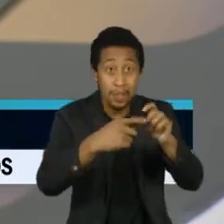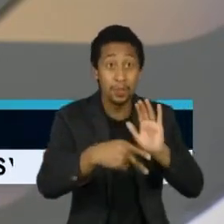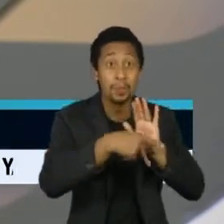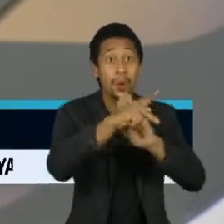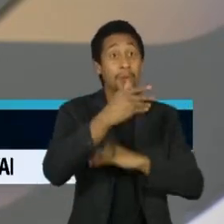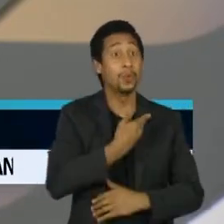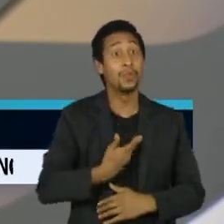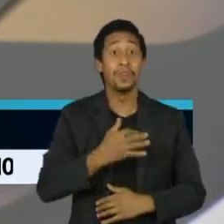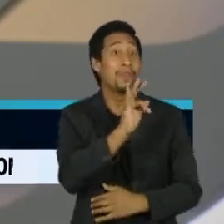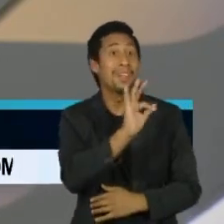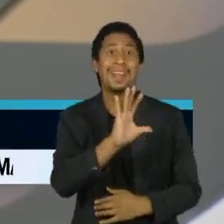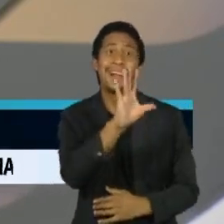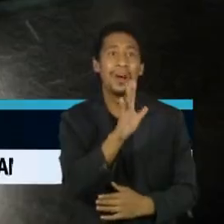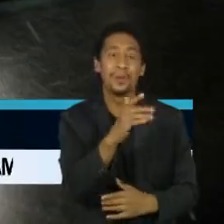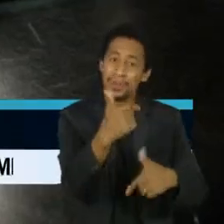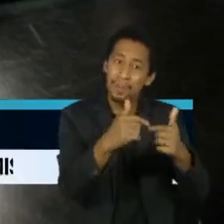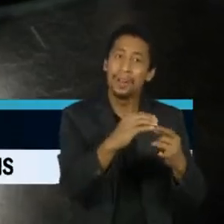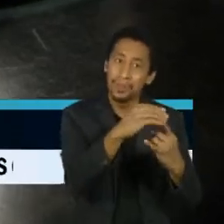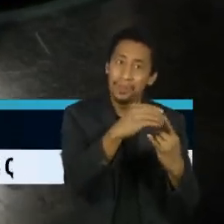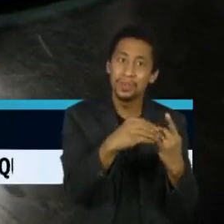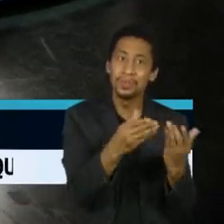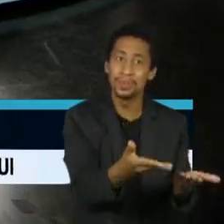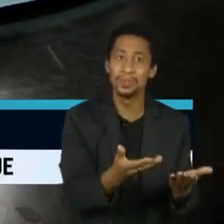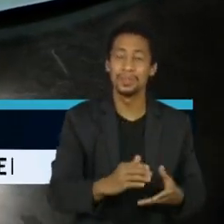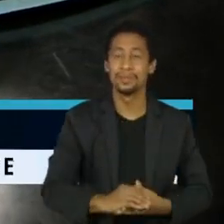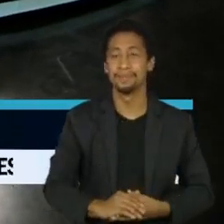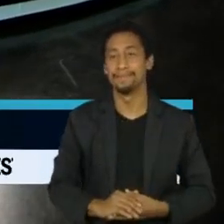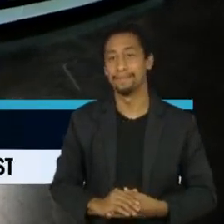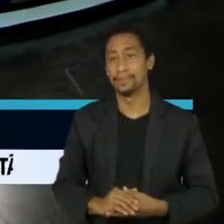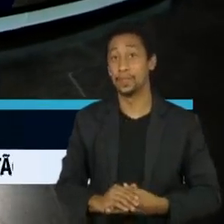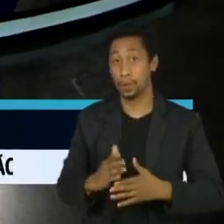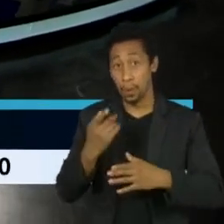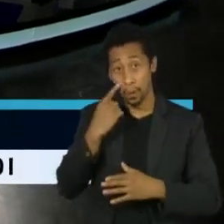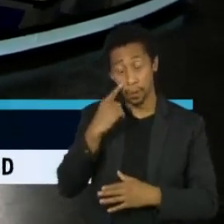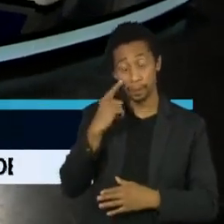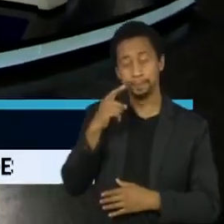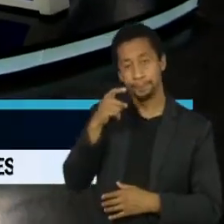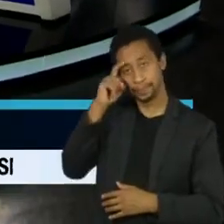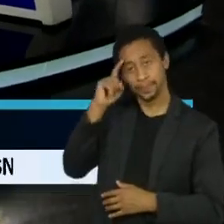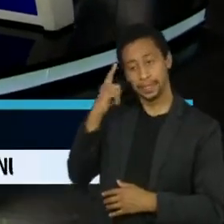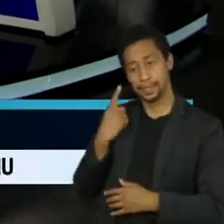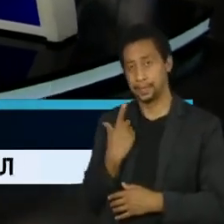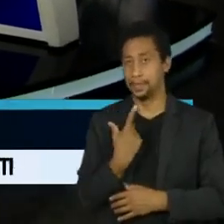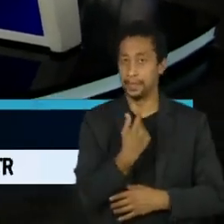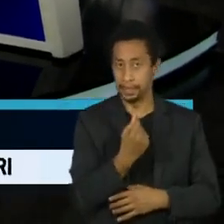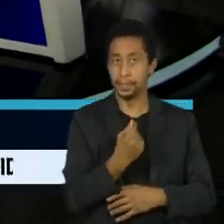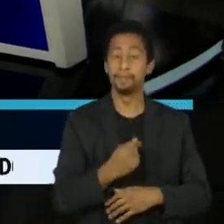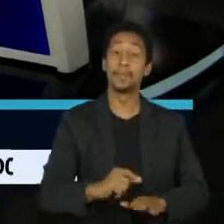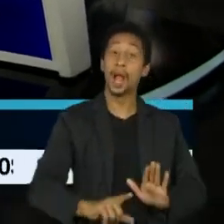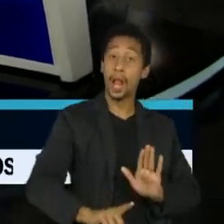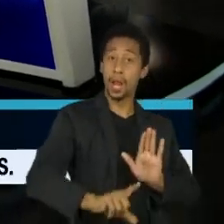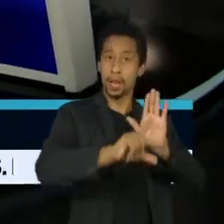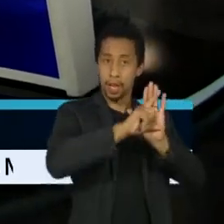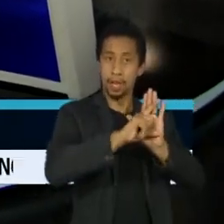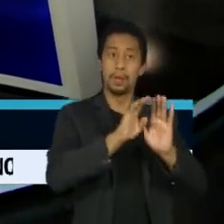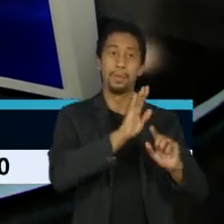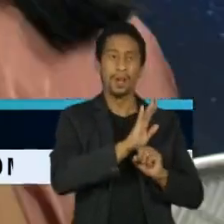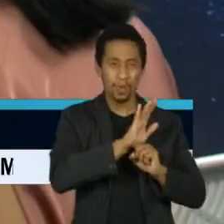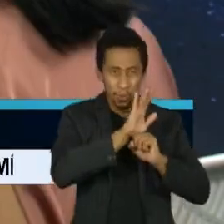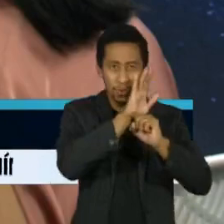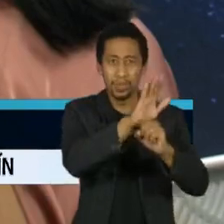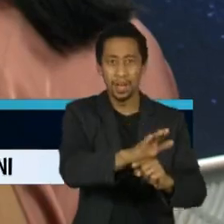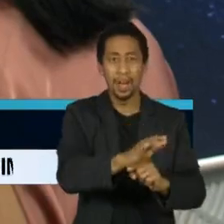Fundação Oswaldo Cruz. Sim. Thaís, políticas ambientais para frear esse garimpo ilegal poderiam contribuir